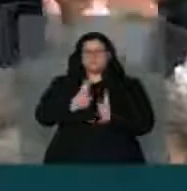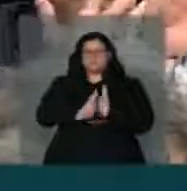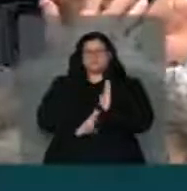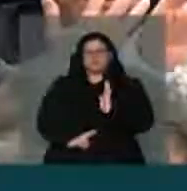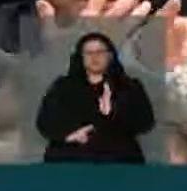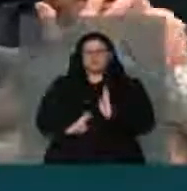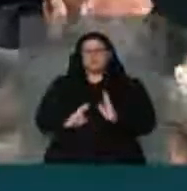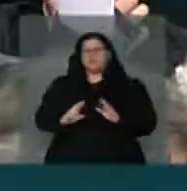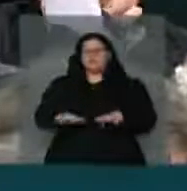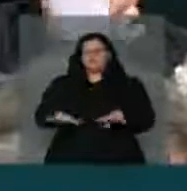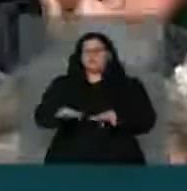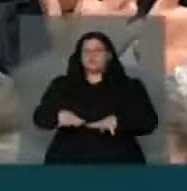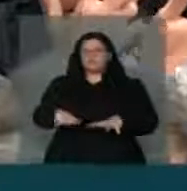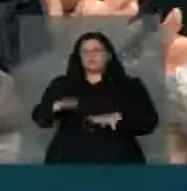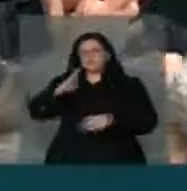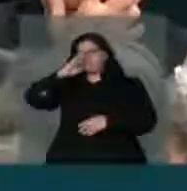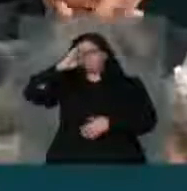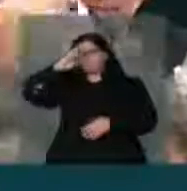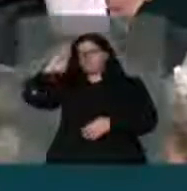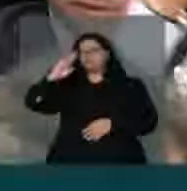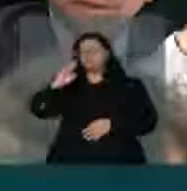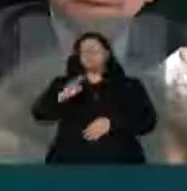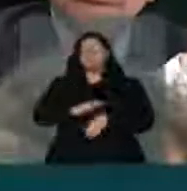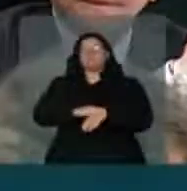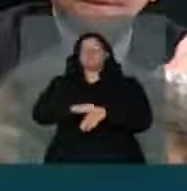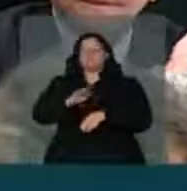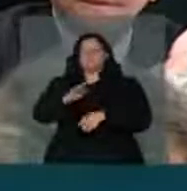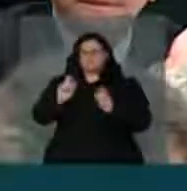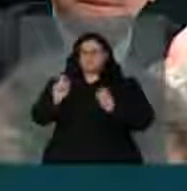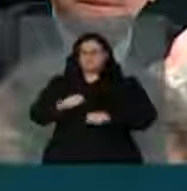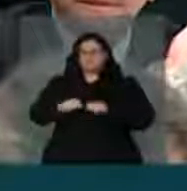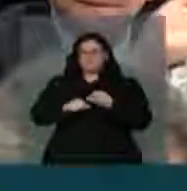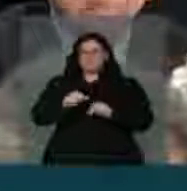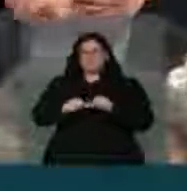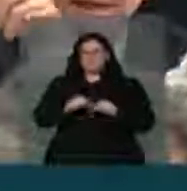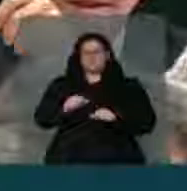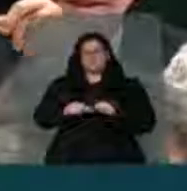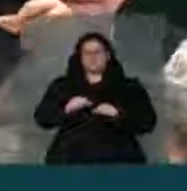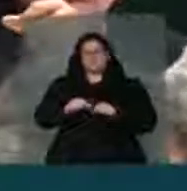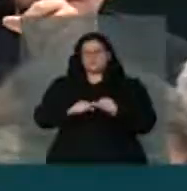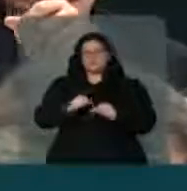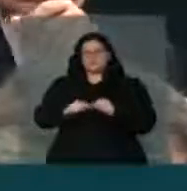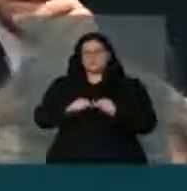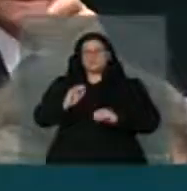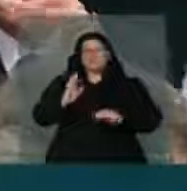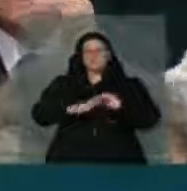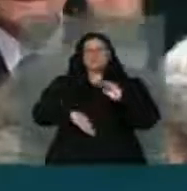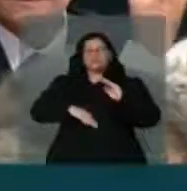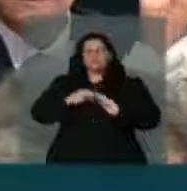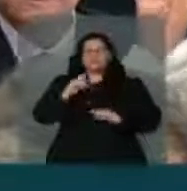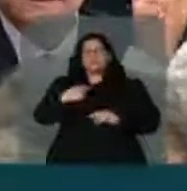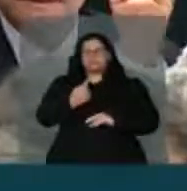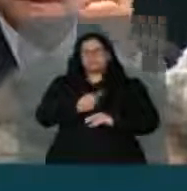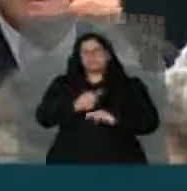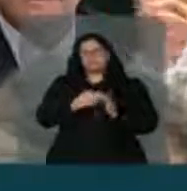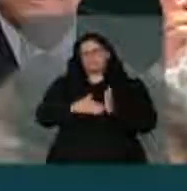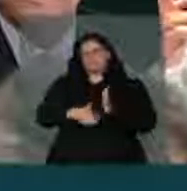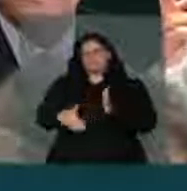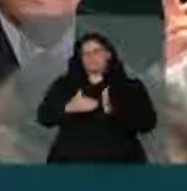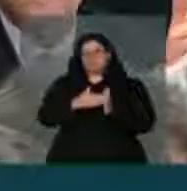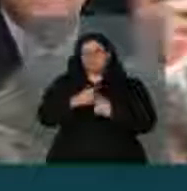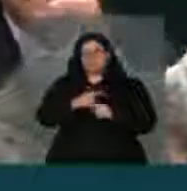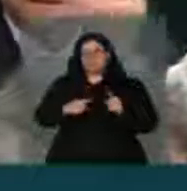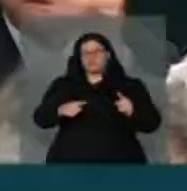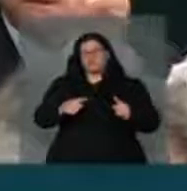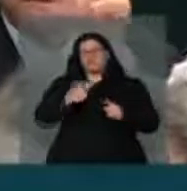plenário é soberano, pode derrotar o relatório, pode modificar completamente a produção que fizemos aqui, mas nós não poderíamos frustrar o